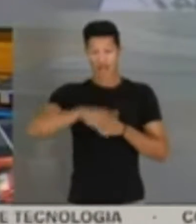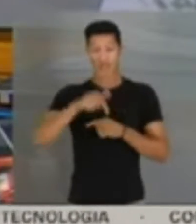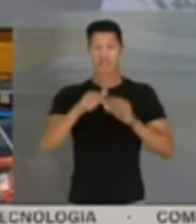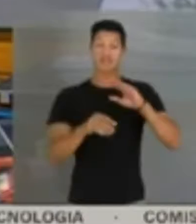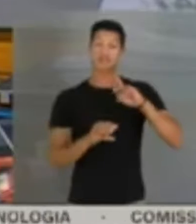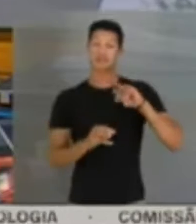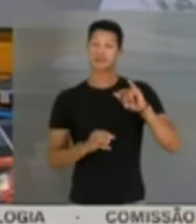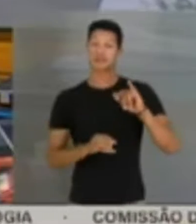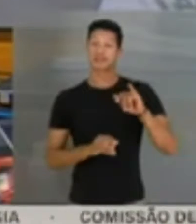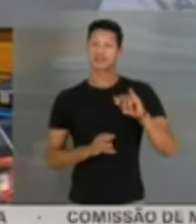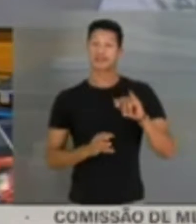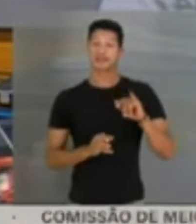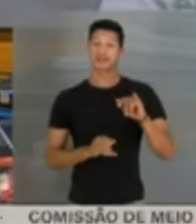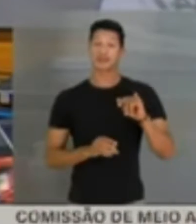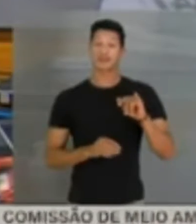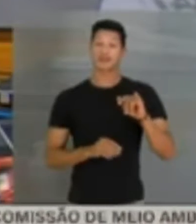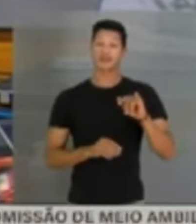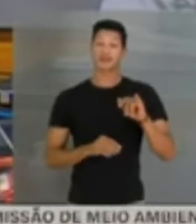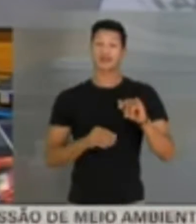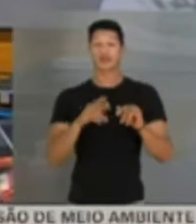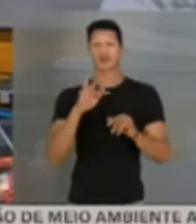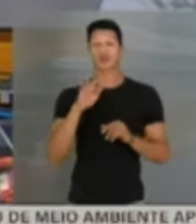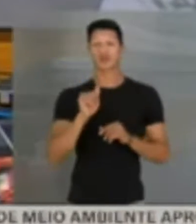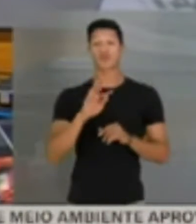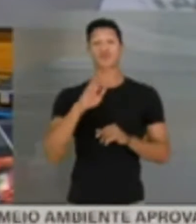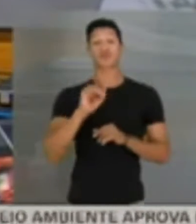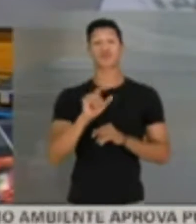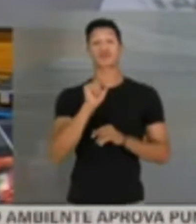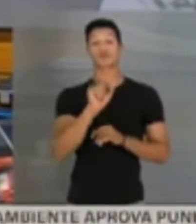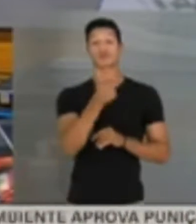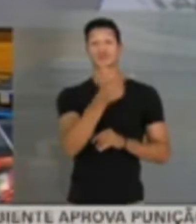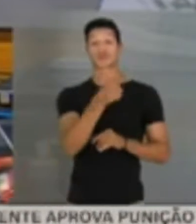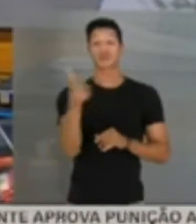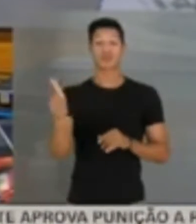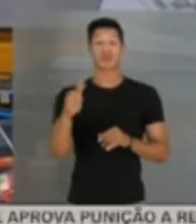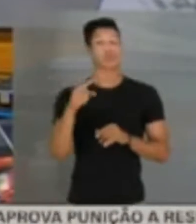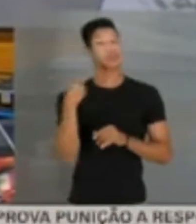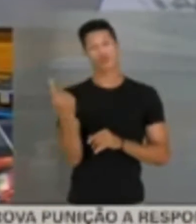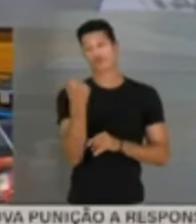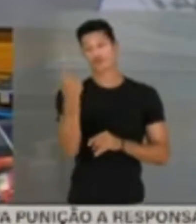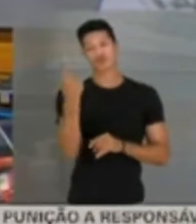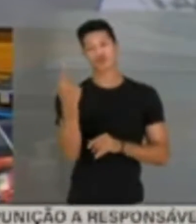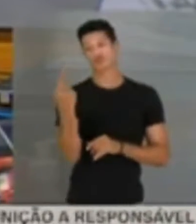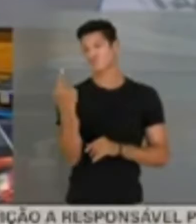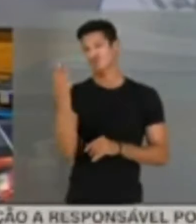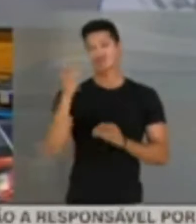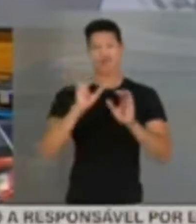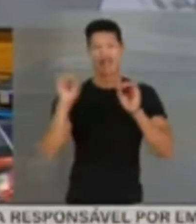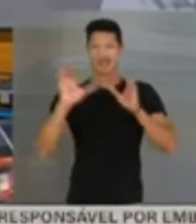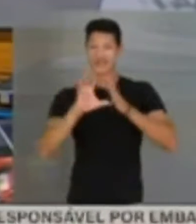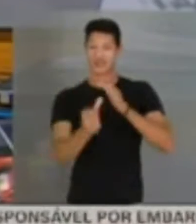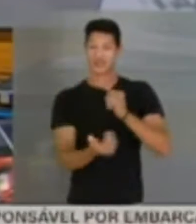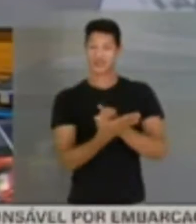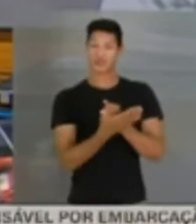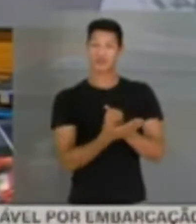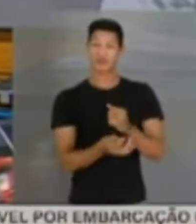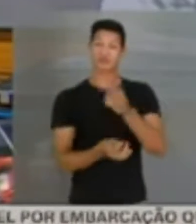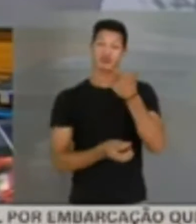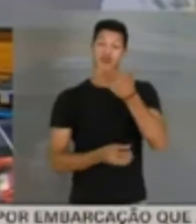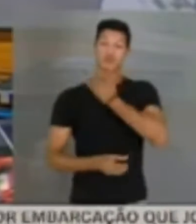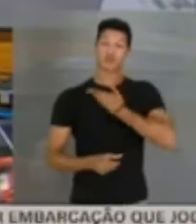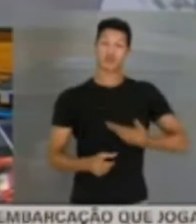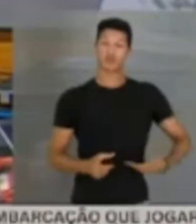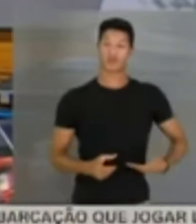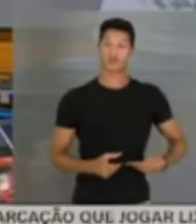aqui nesta CPI seja o fato de não haver um caso sequer de corrupção